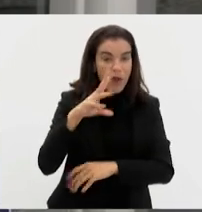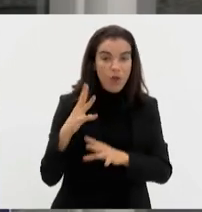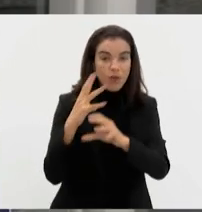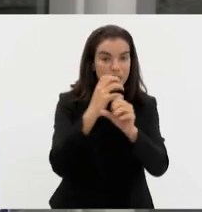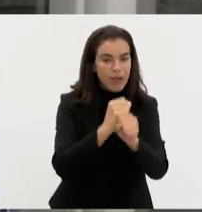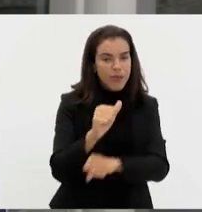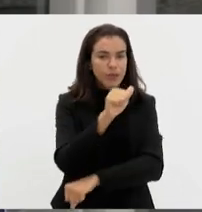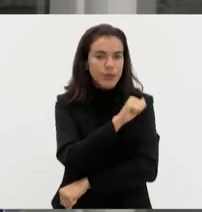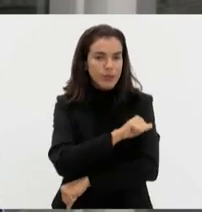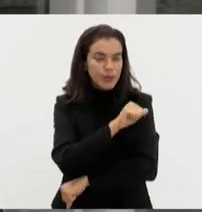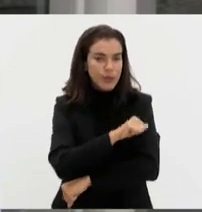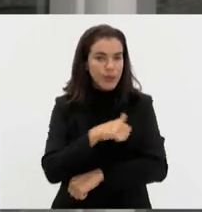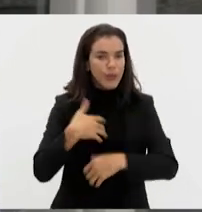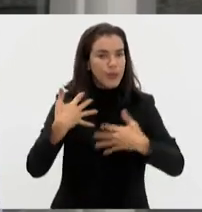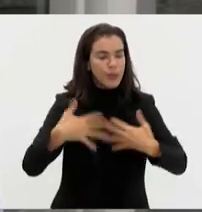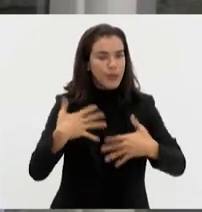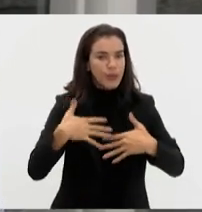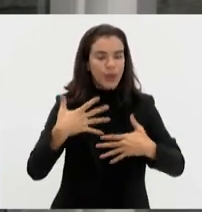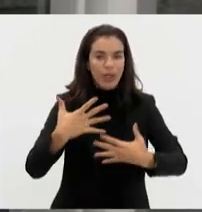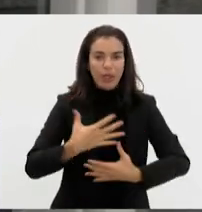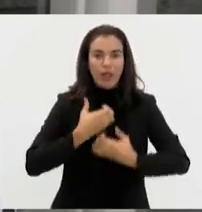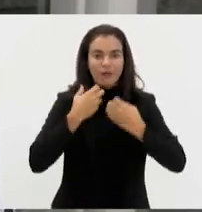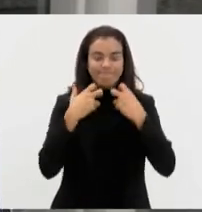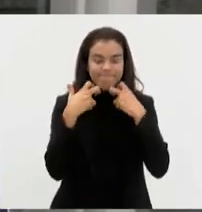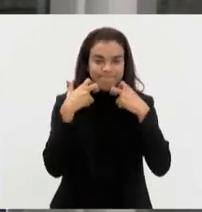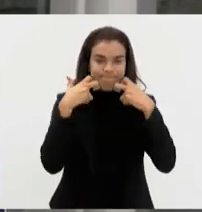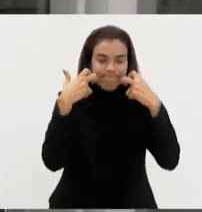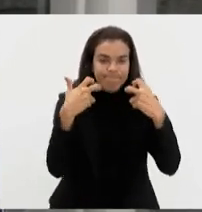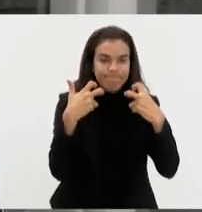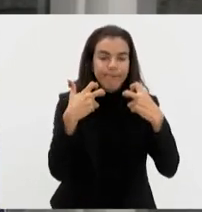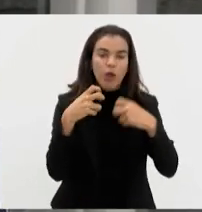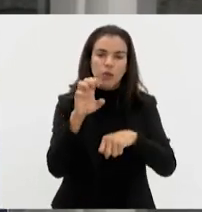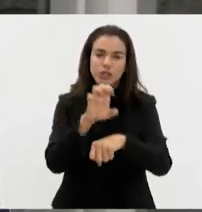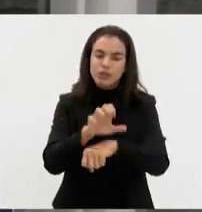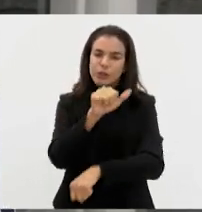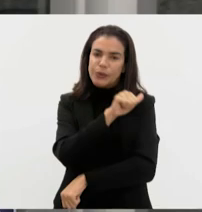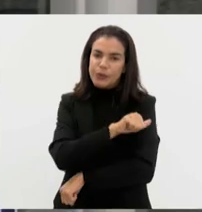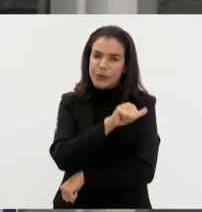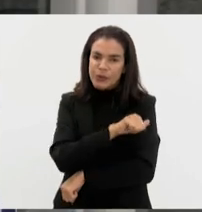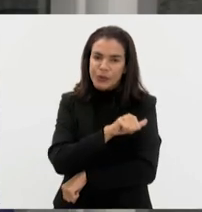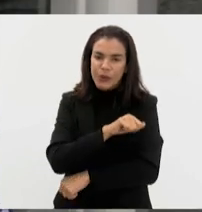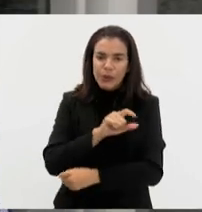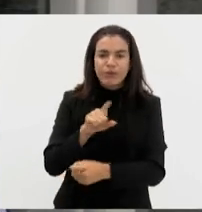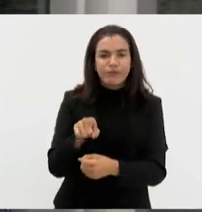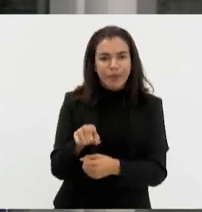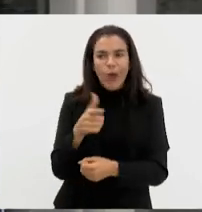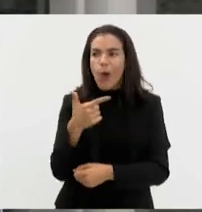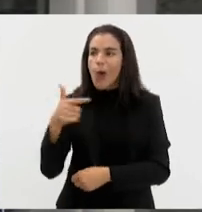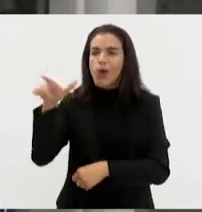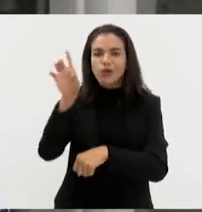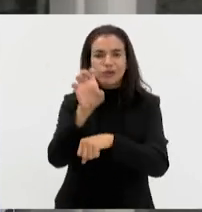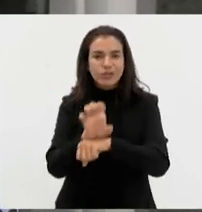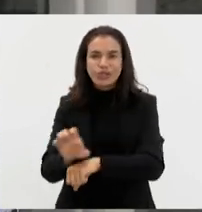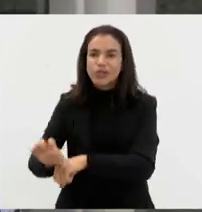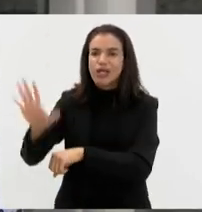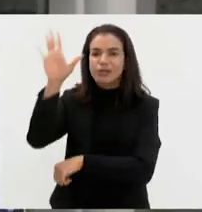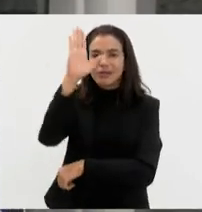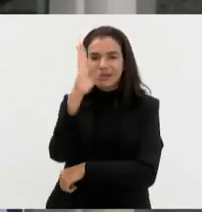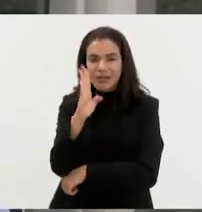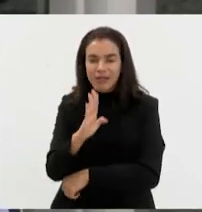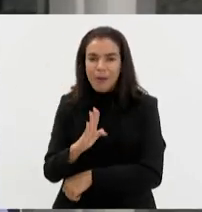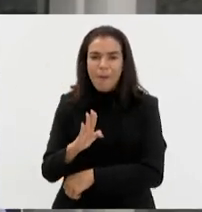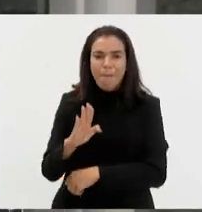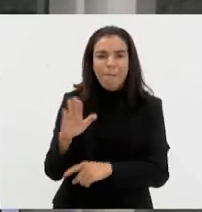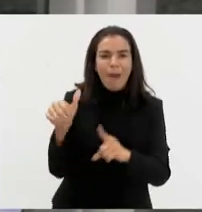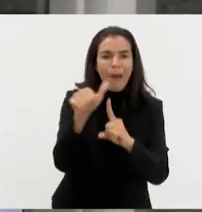que nos assusta e nos envergonha é que o estado do Rio de Janeiro, ao contrário de outros estados, quando a